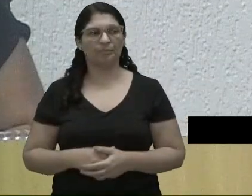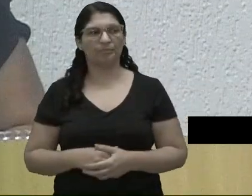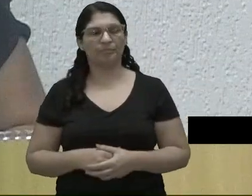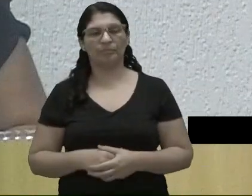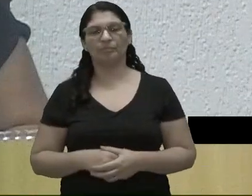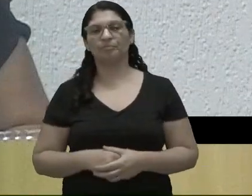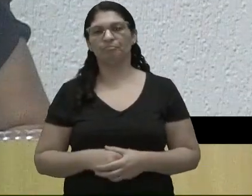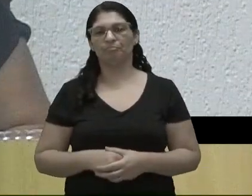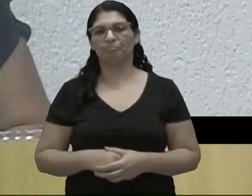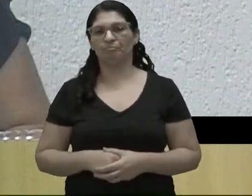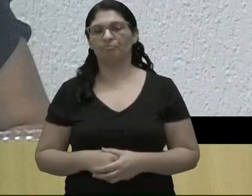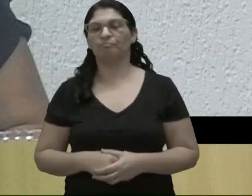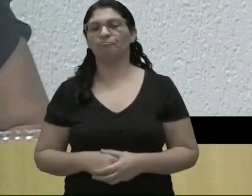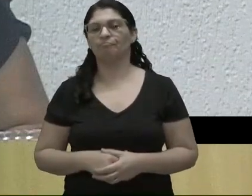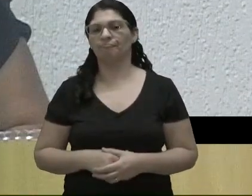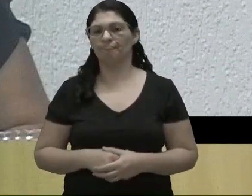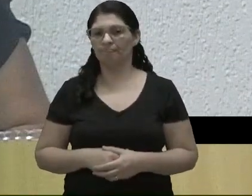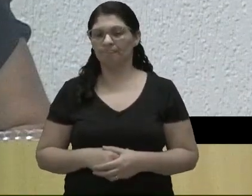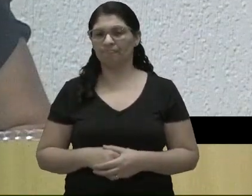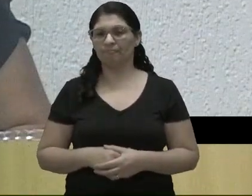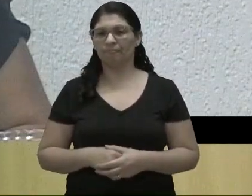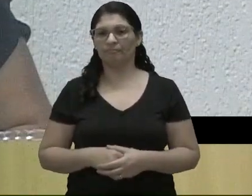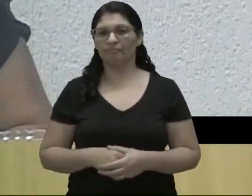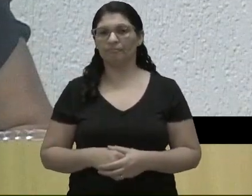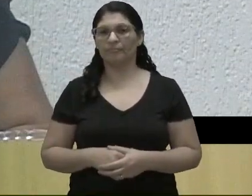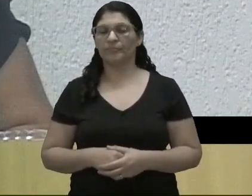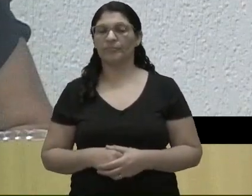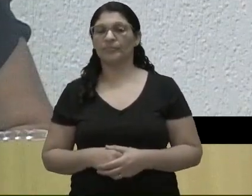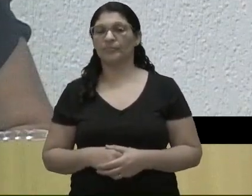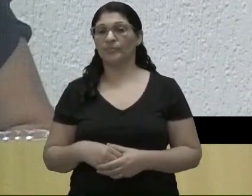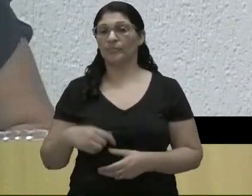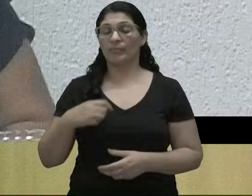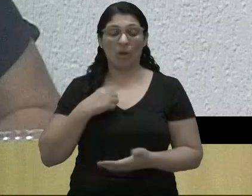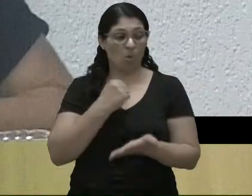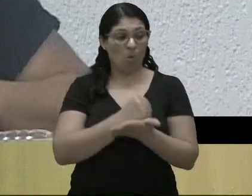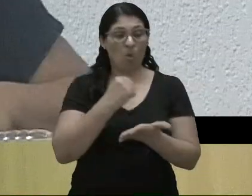Fico muito preocupado. Eu contrato uma PJ...